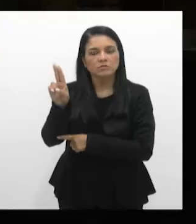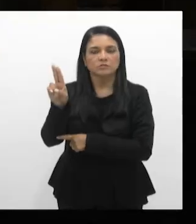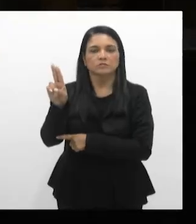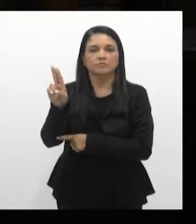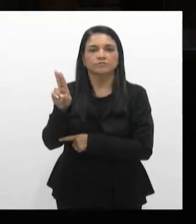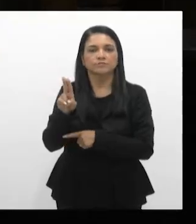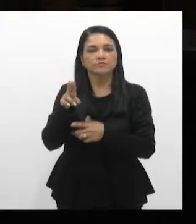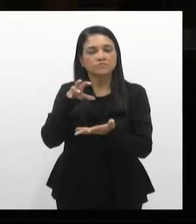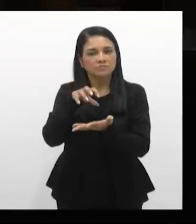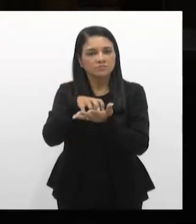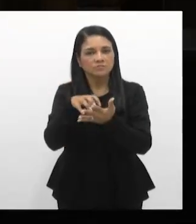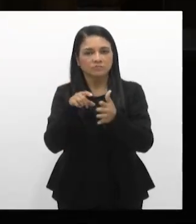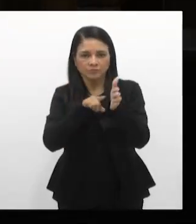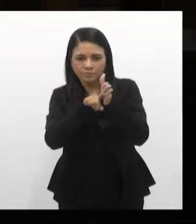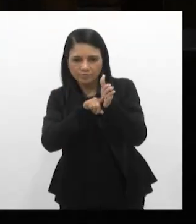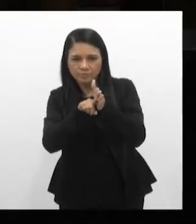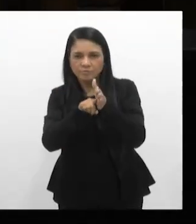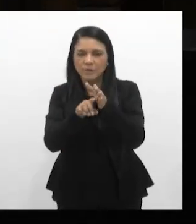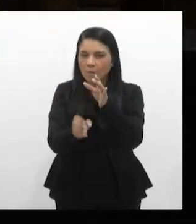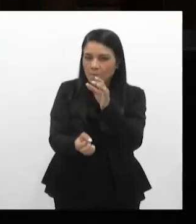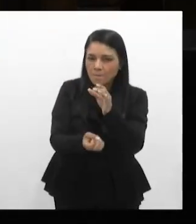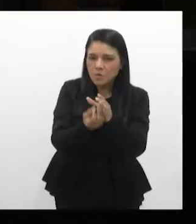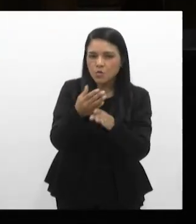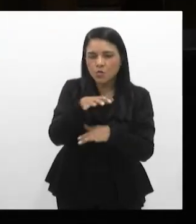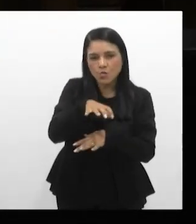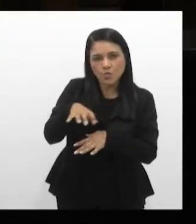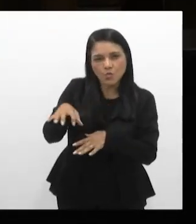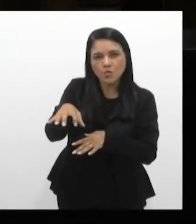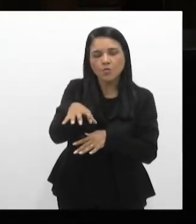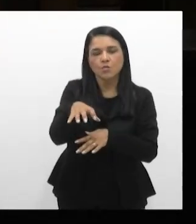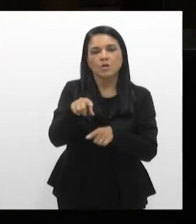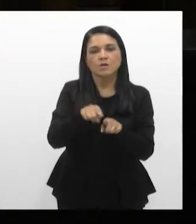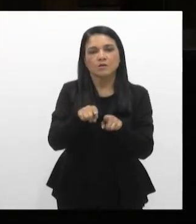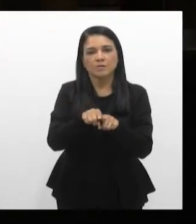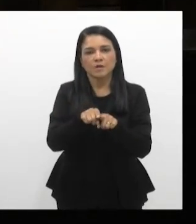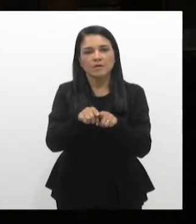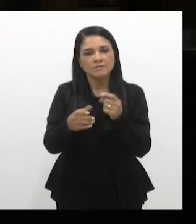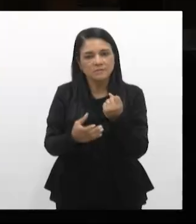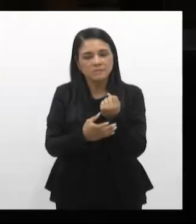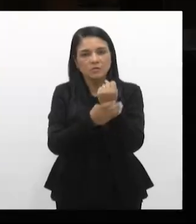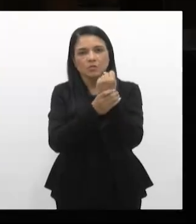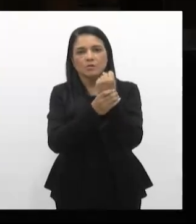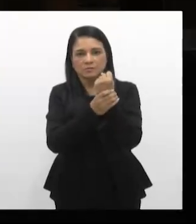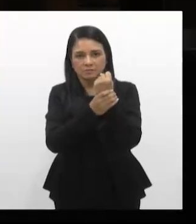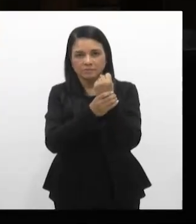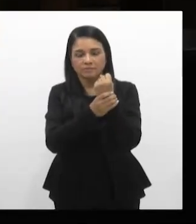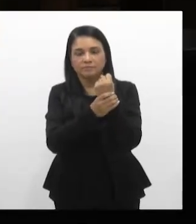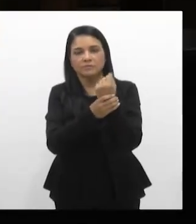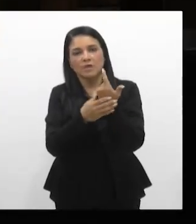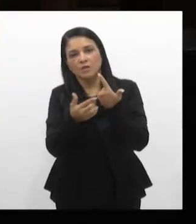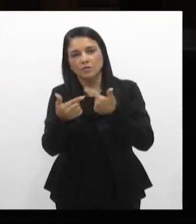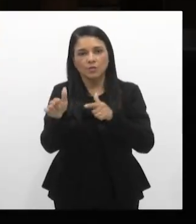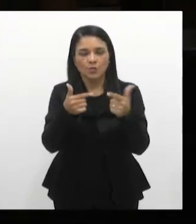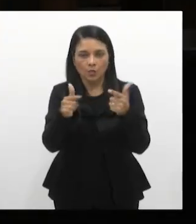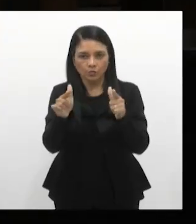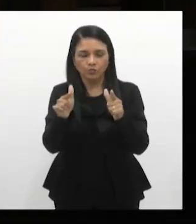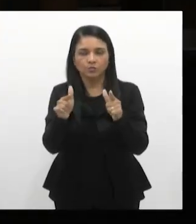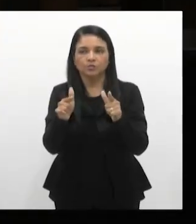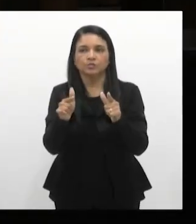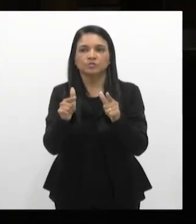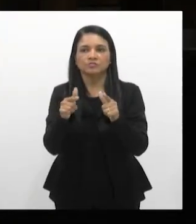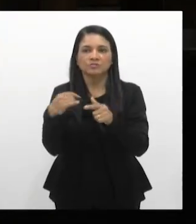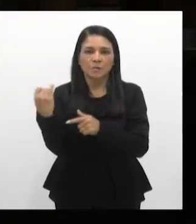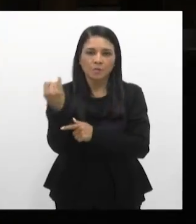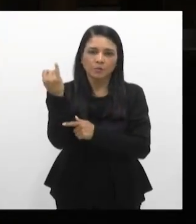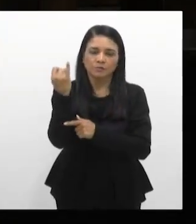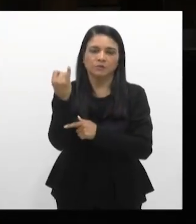centros de pesquisa, setor produtivo e órgãos de segurança, dentre outros dispositivos que